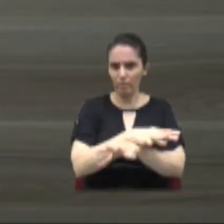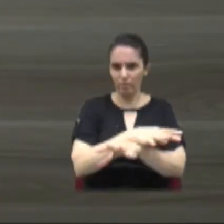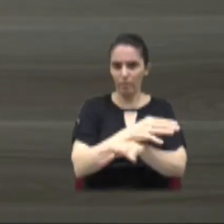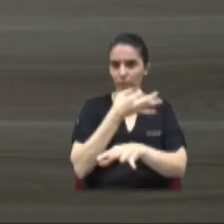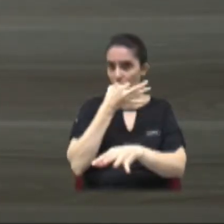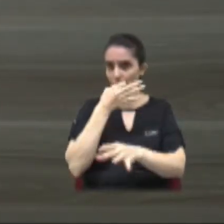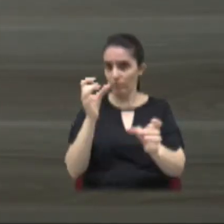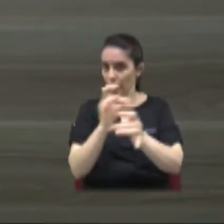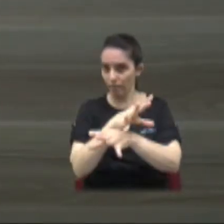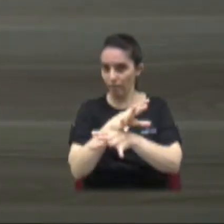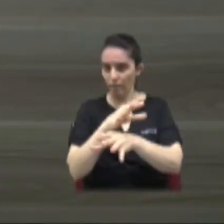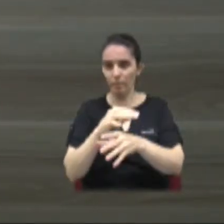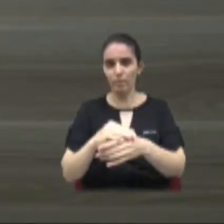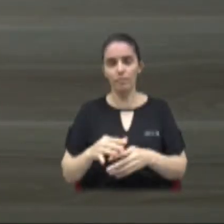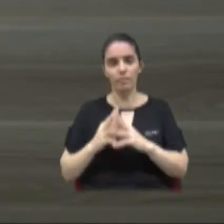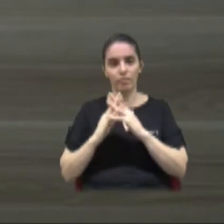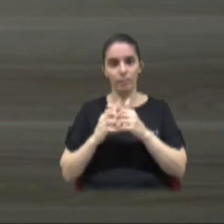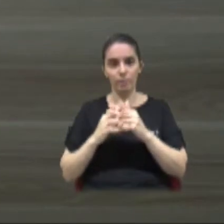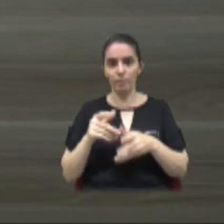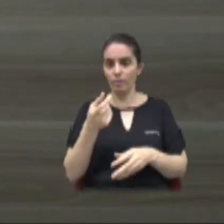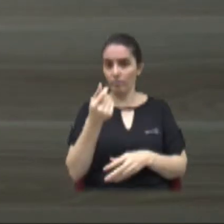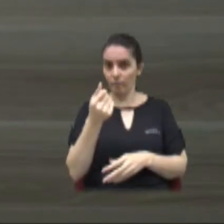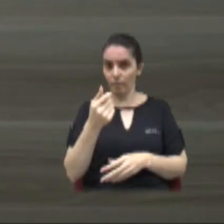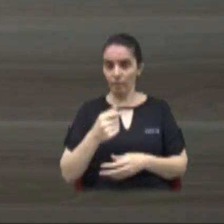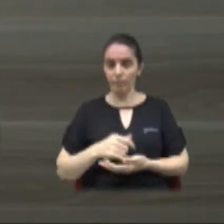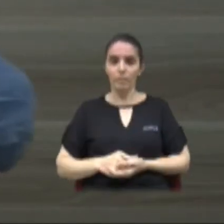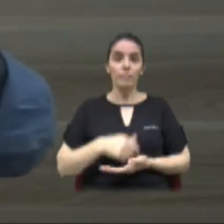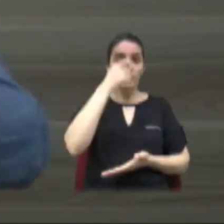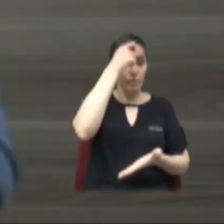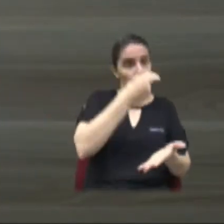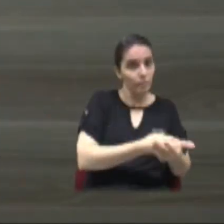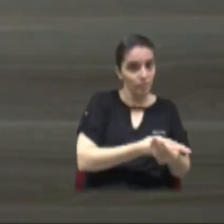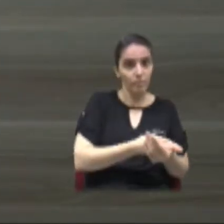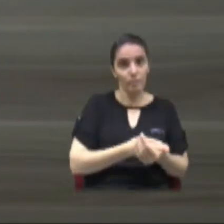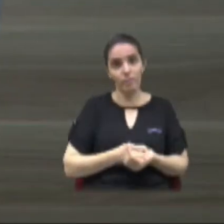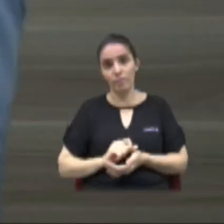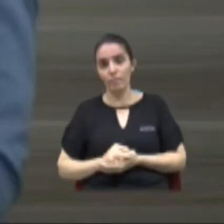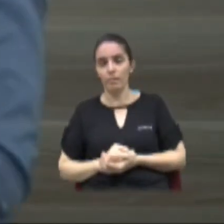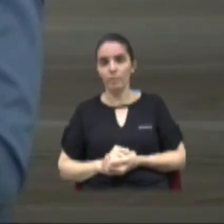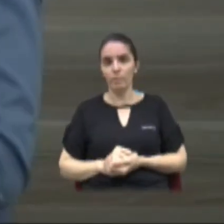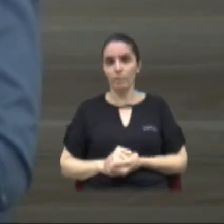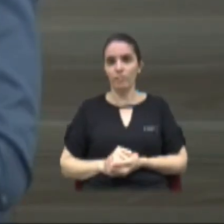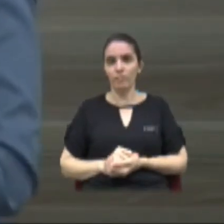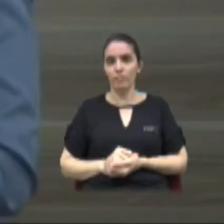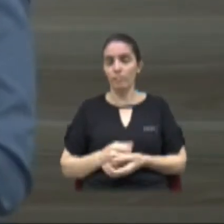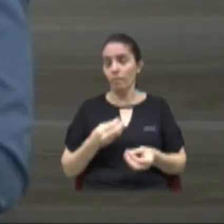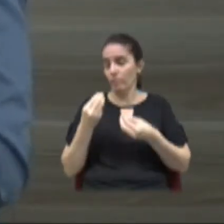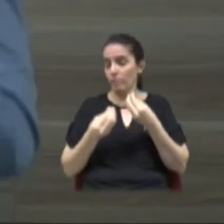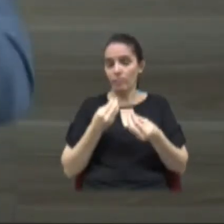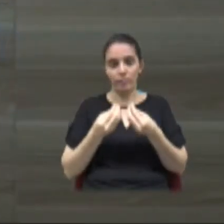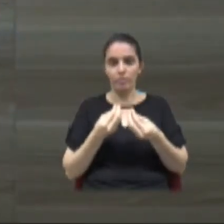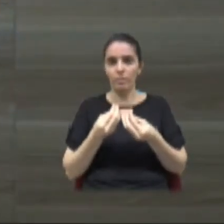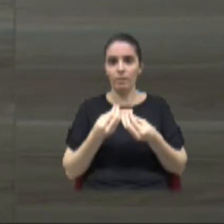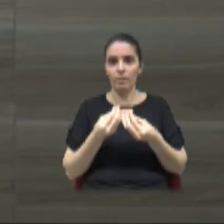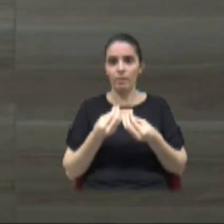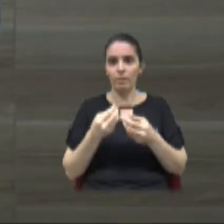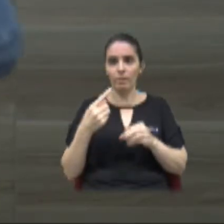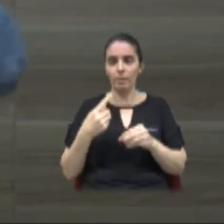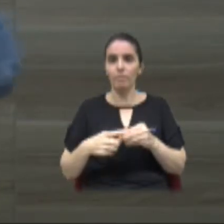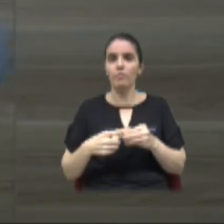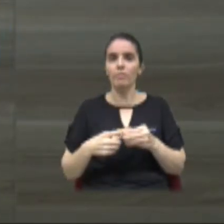andamento. Então, não vamos pejorar a questão do parcelamento. Ele foi um mal